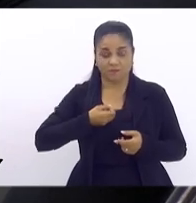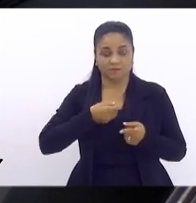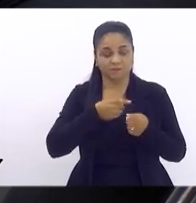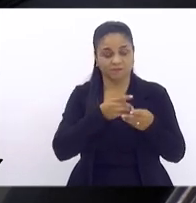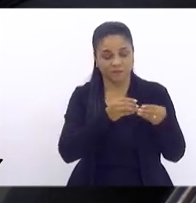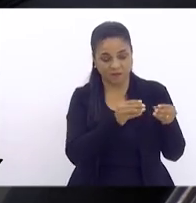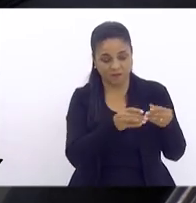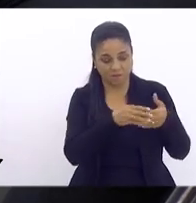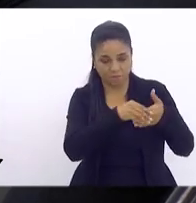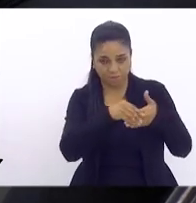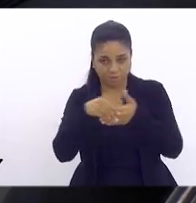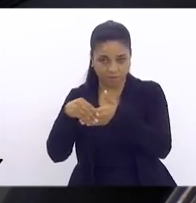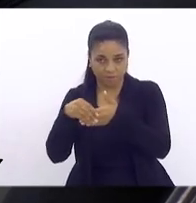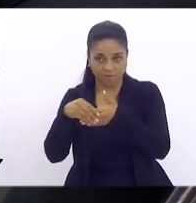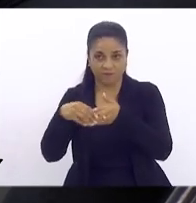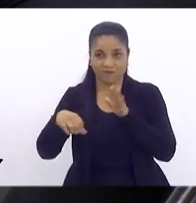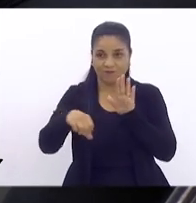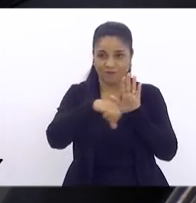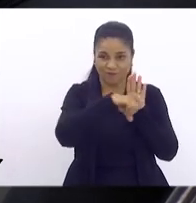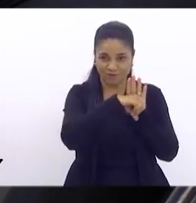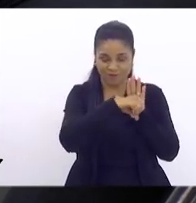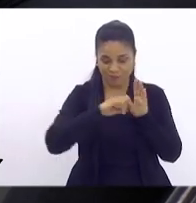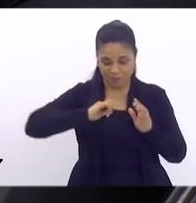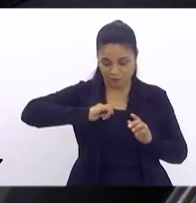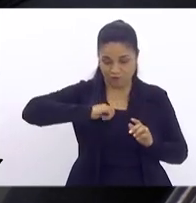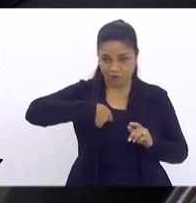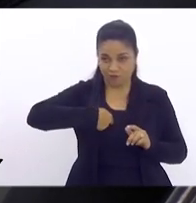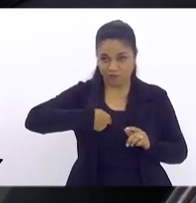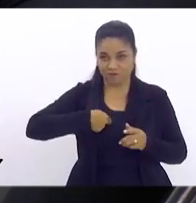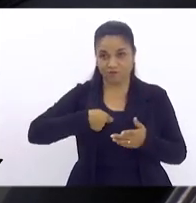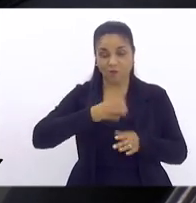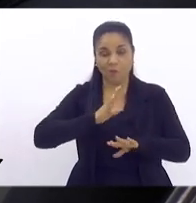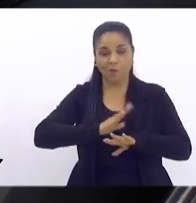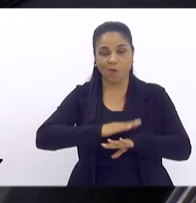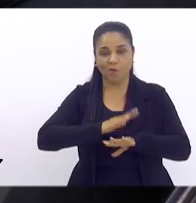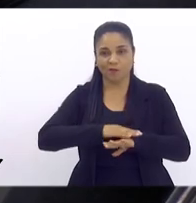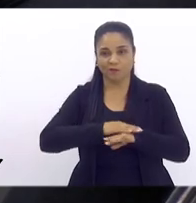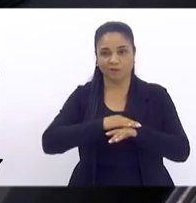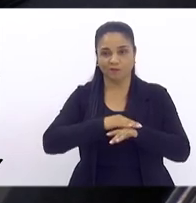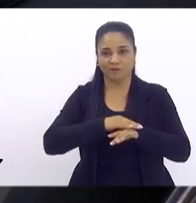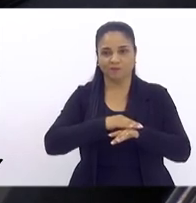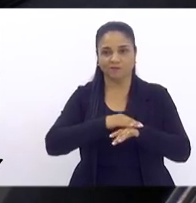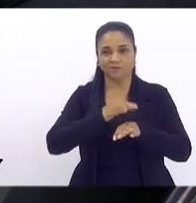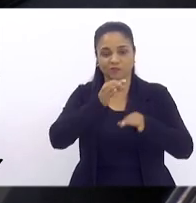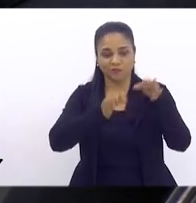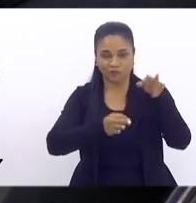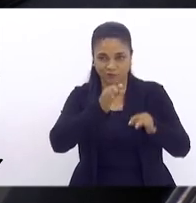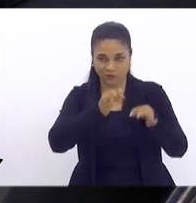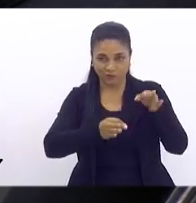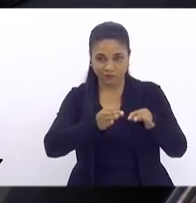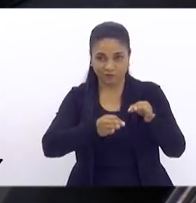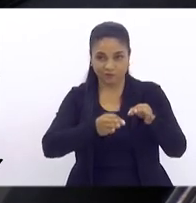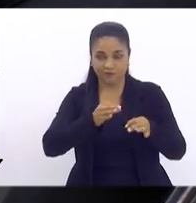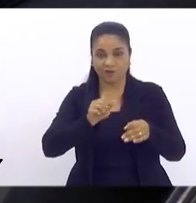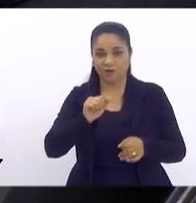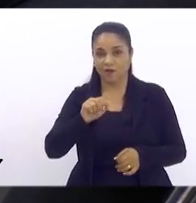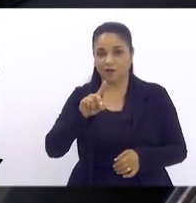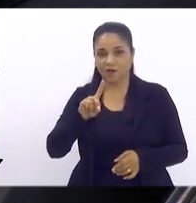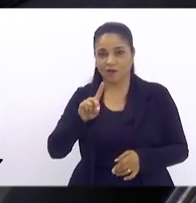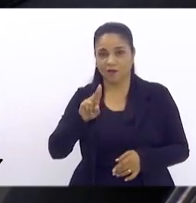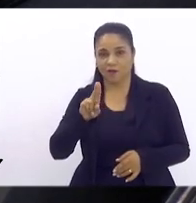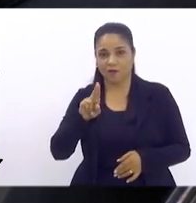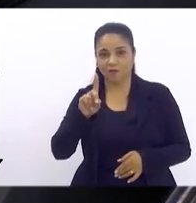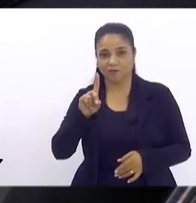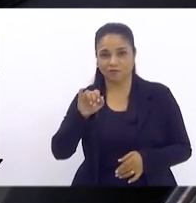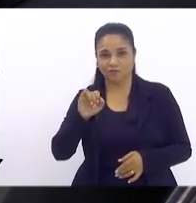audiências não estão desligando as câmeras no momento da audiência isso É desnecessário todas as audiências são gravadas no sistema